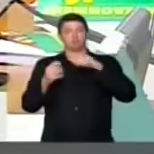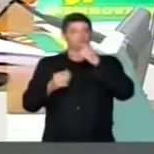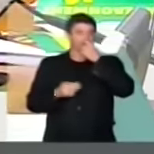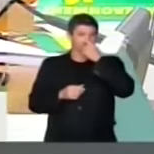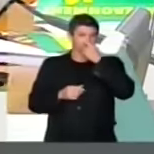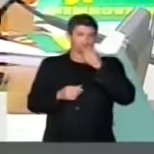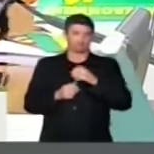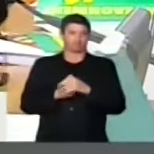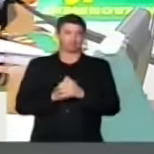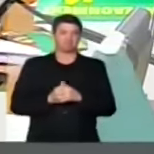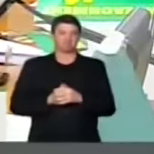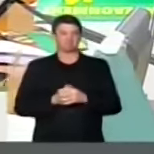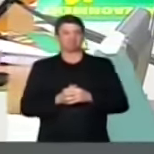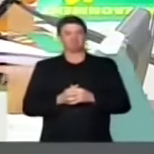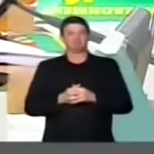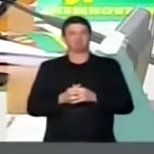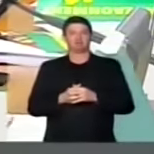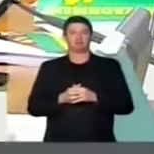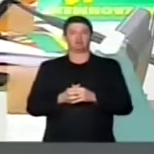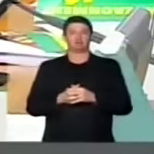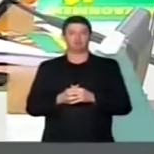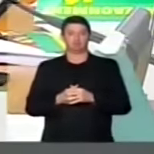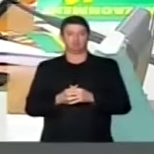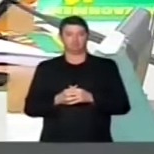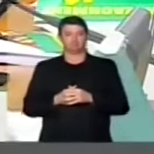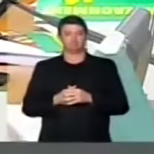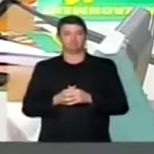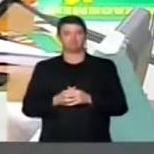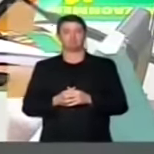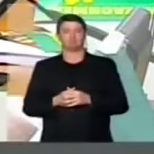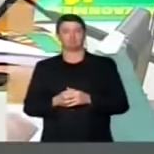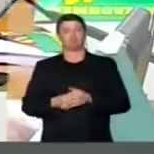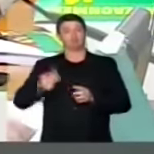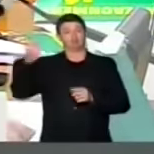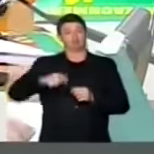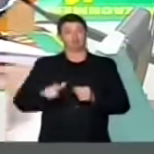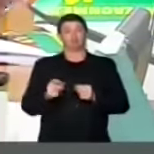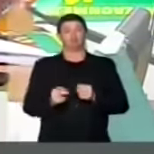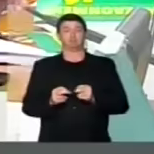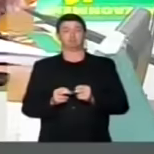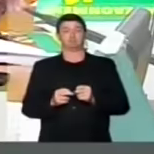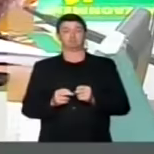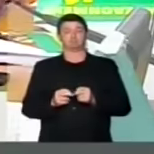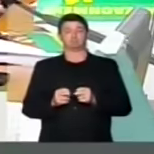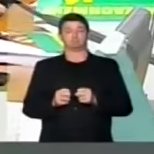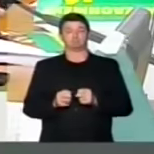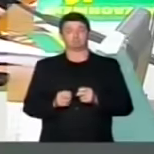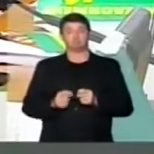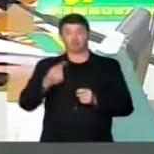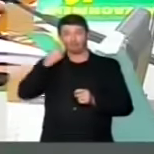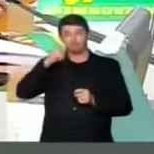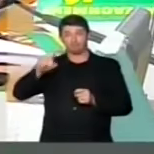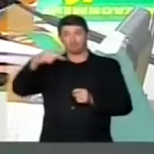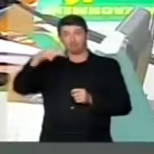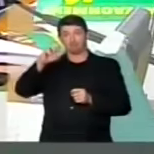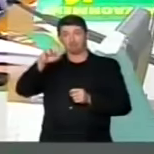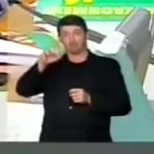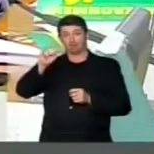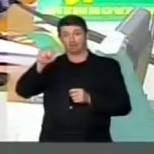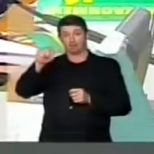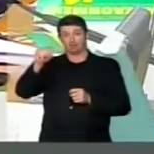tivesse obtido a autorização do Congresso Nacional. Mais do que isso, disse que as pedaladas